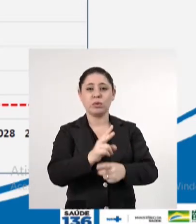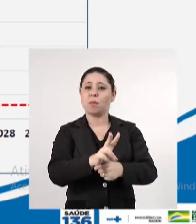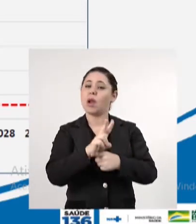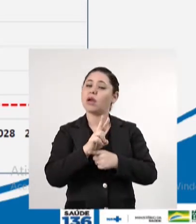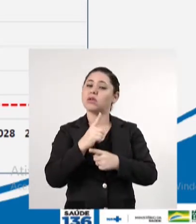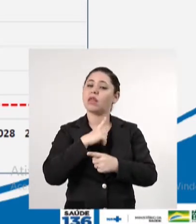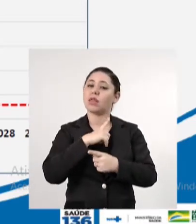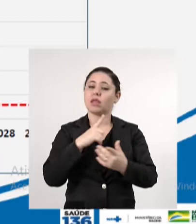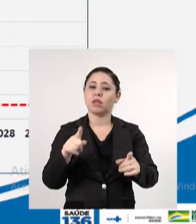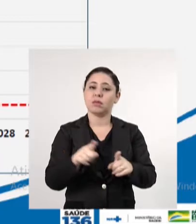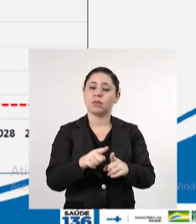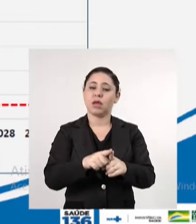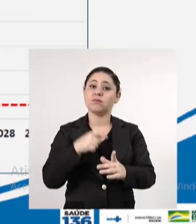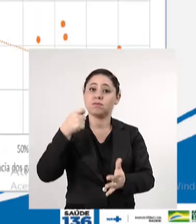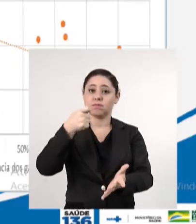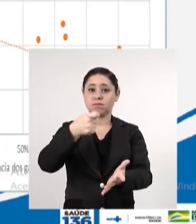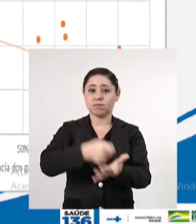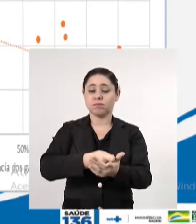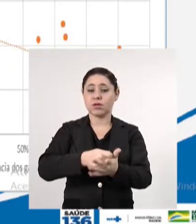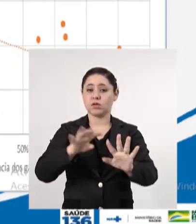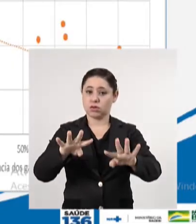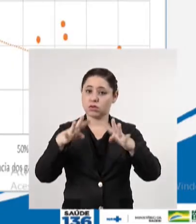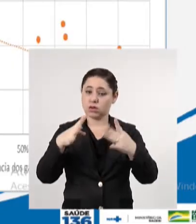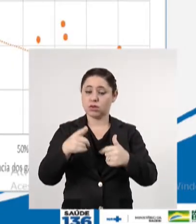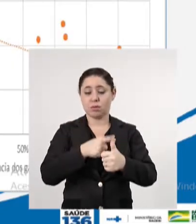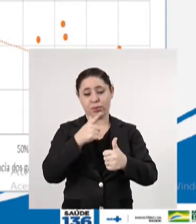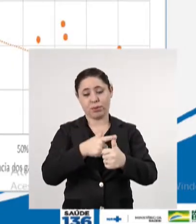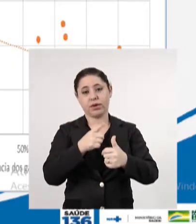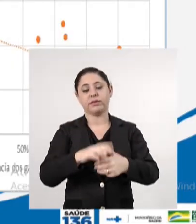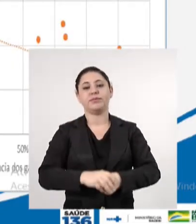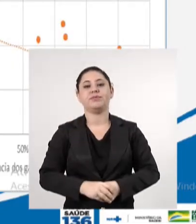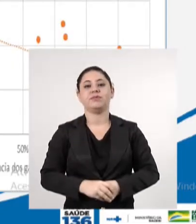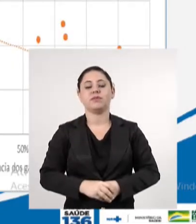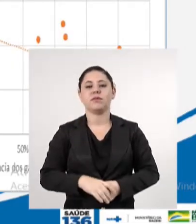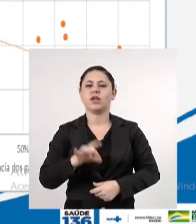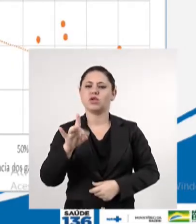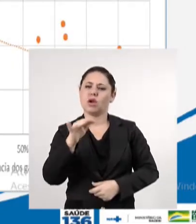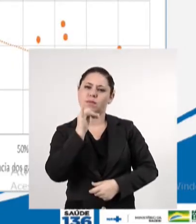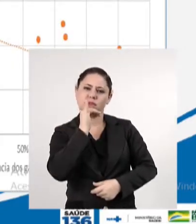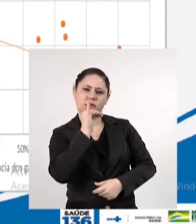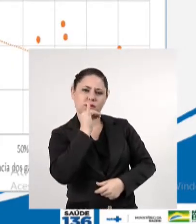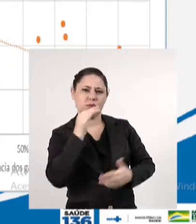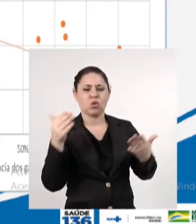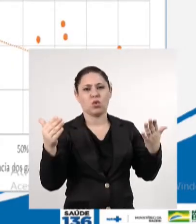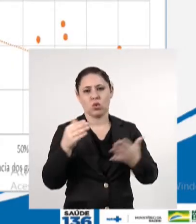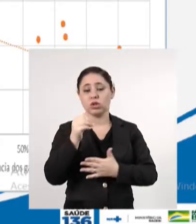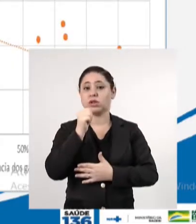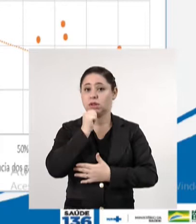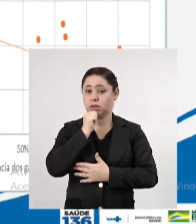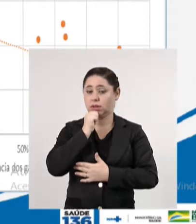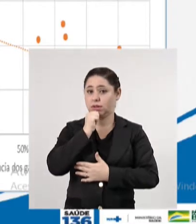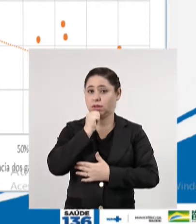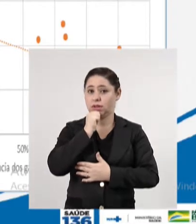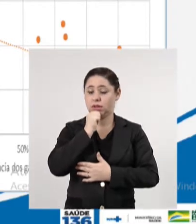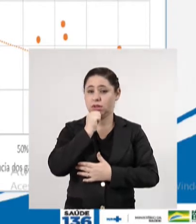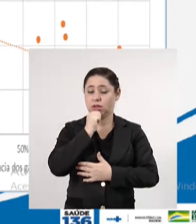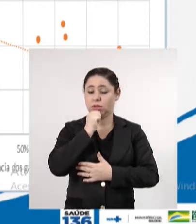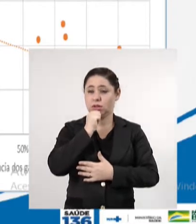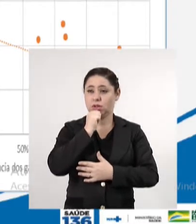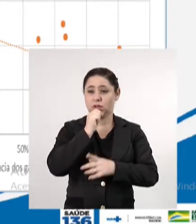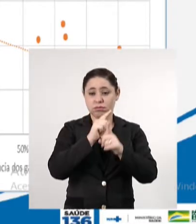financiamento ter uma efetividade maior da atenção primária. Só um exemplo, hoje ainda, dados